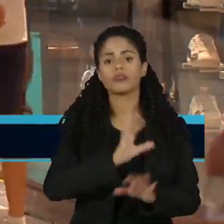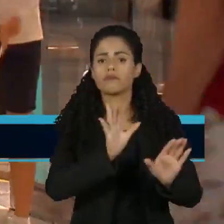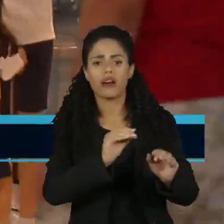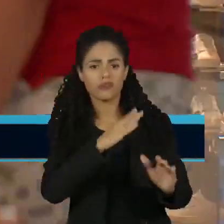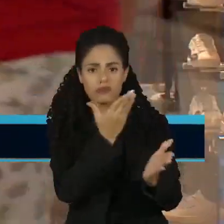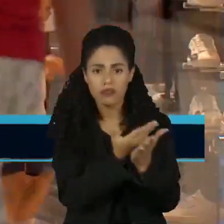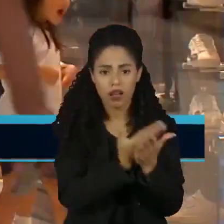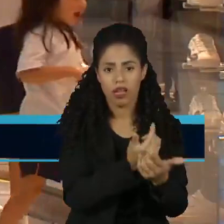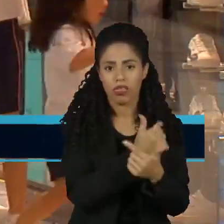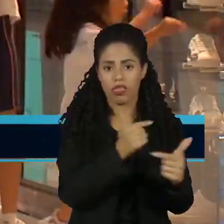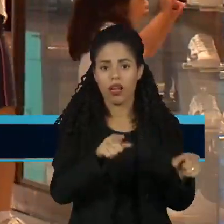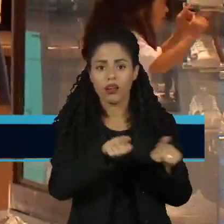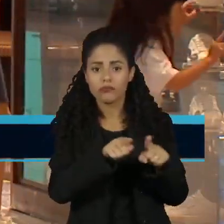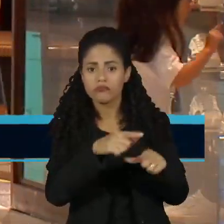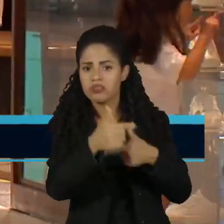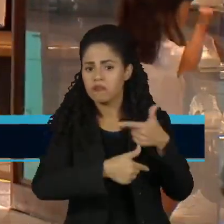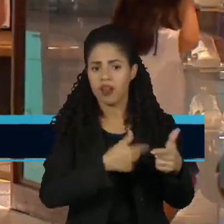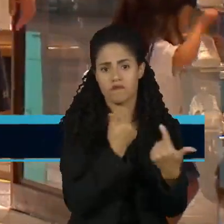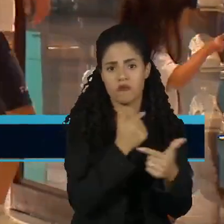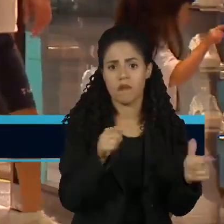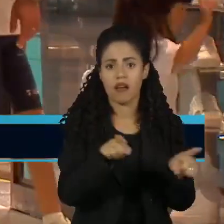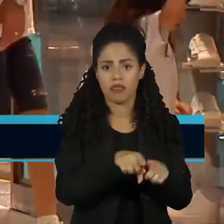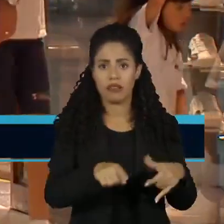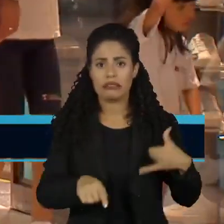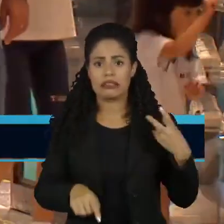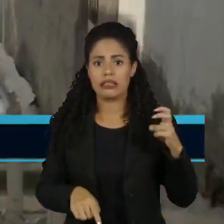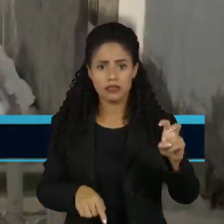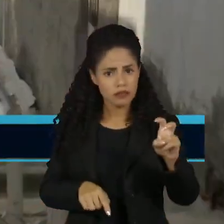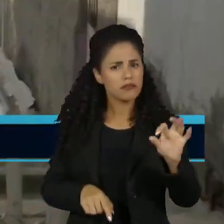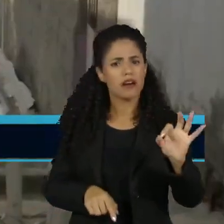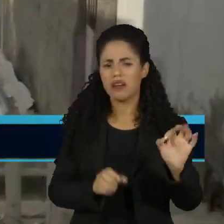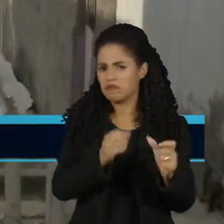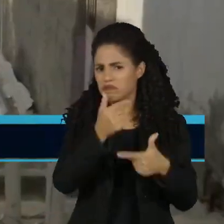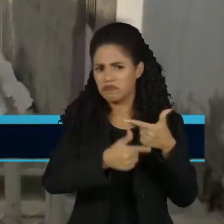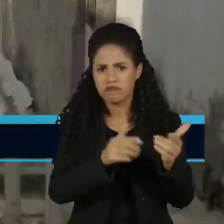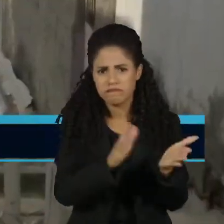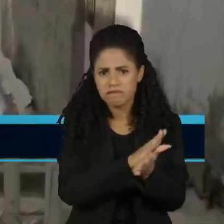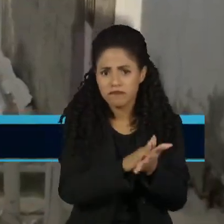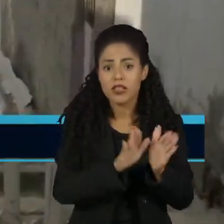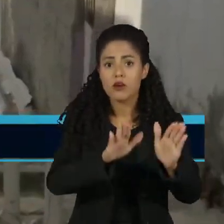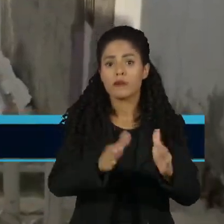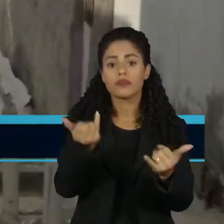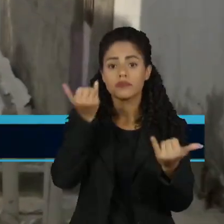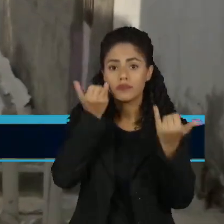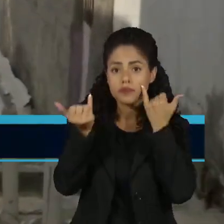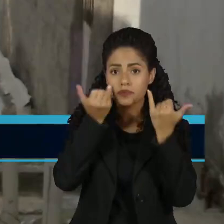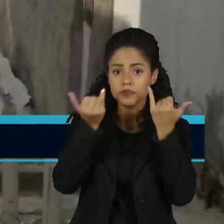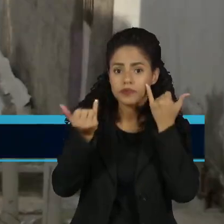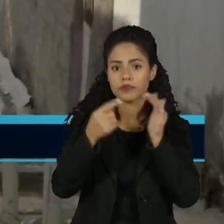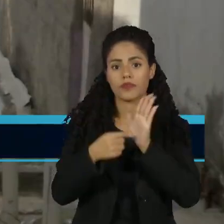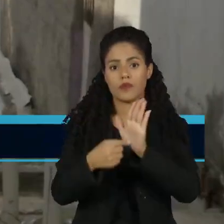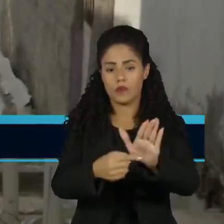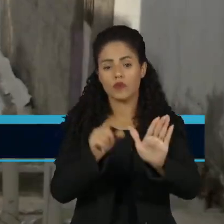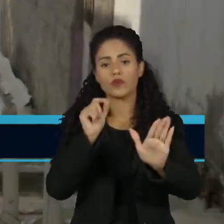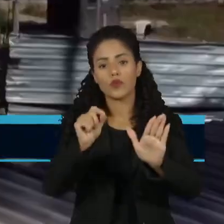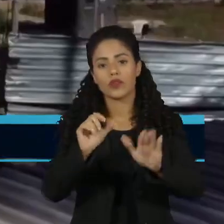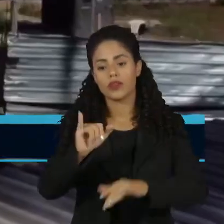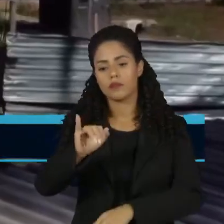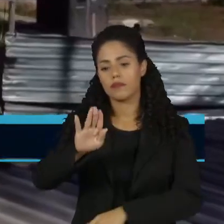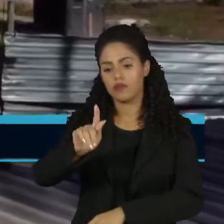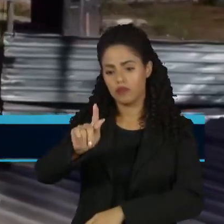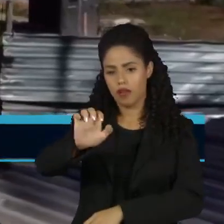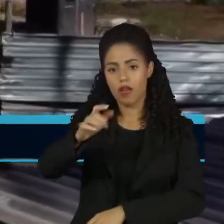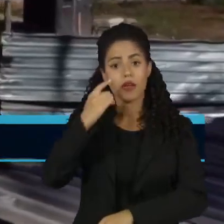entre 15 e 29 anos, eram 7%. O levantamento é da Síntese de Indicadores Sociais do IBGE